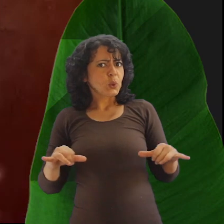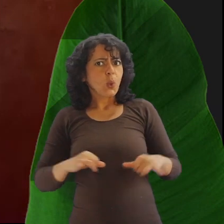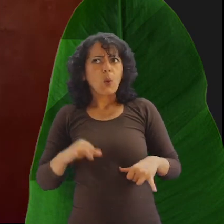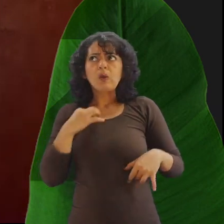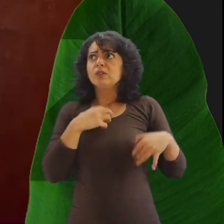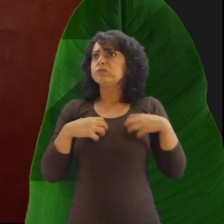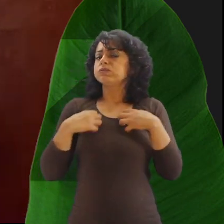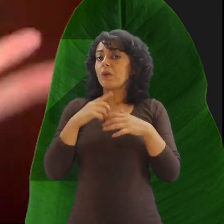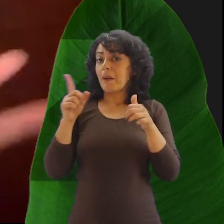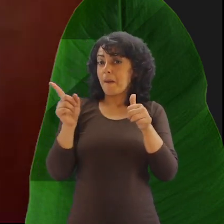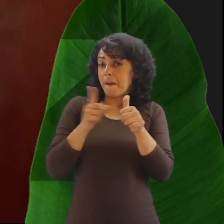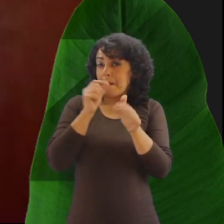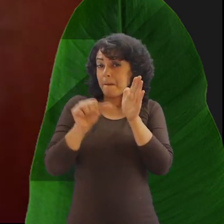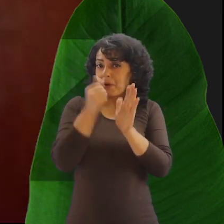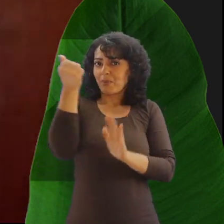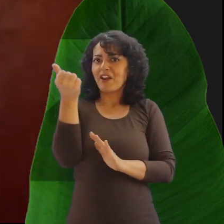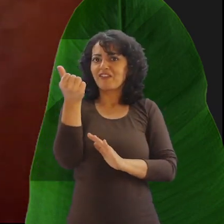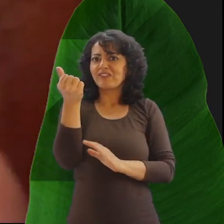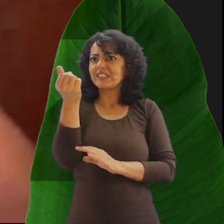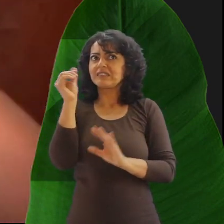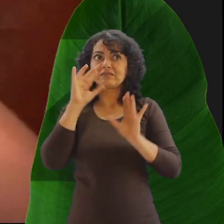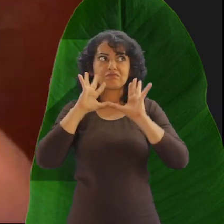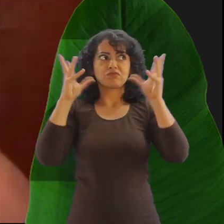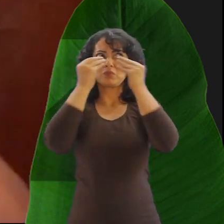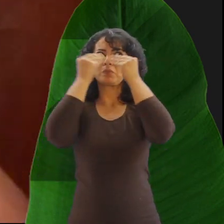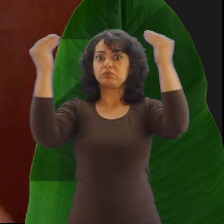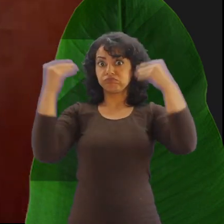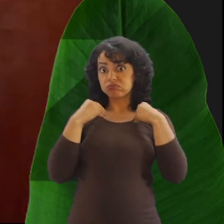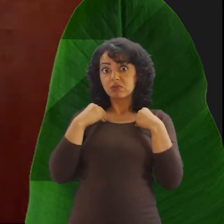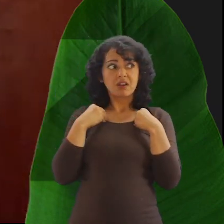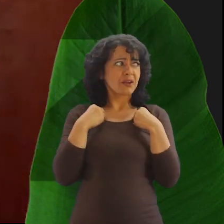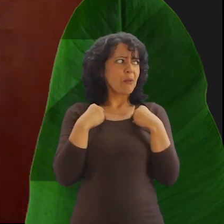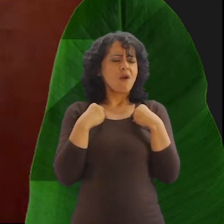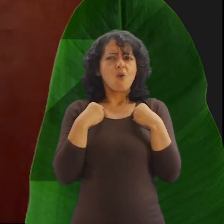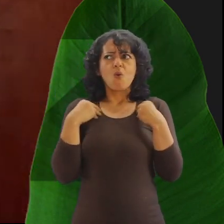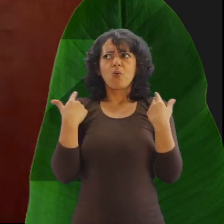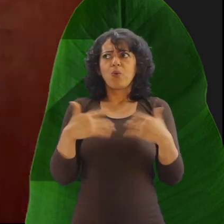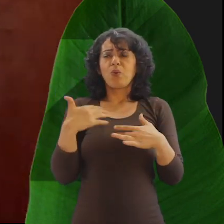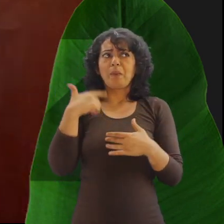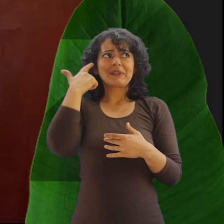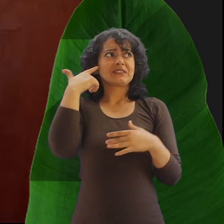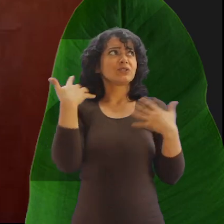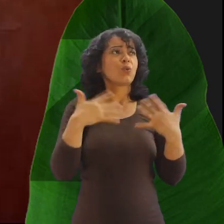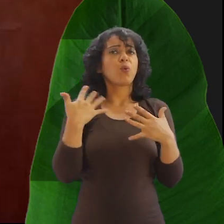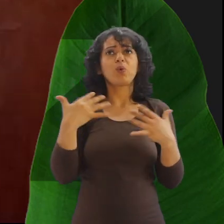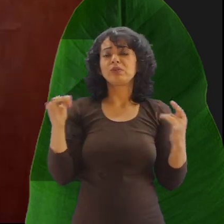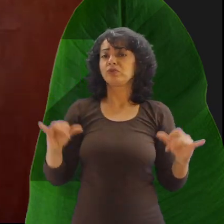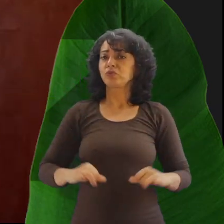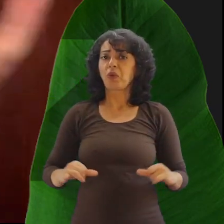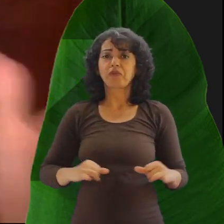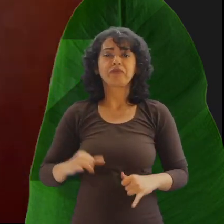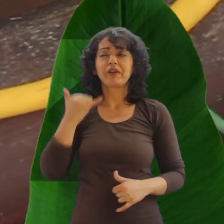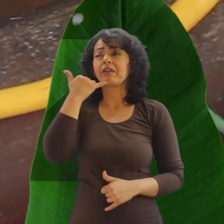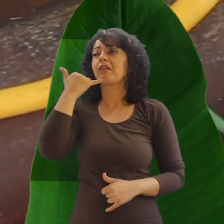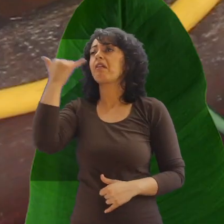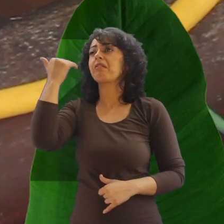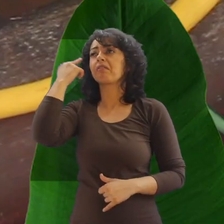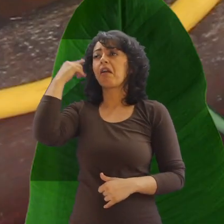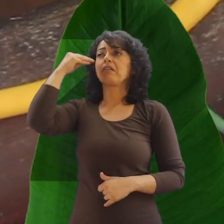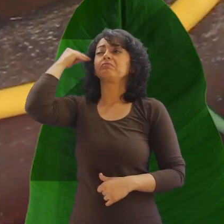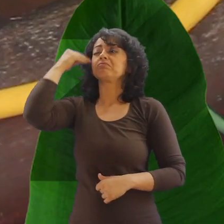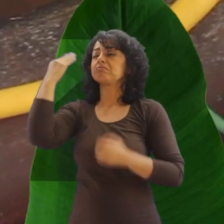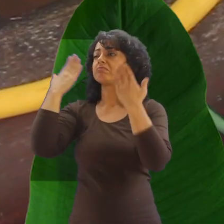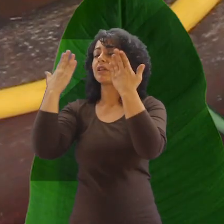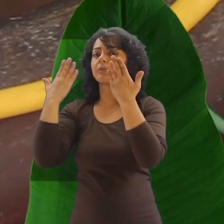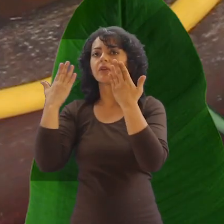fui cancelada, eu achei assim, gente, eu pensei, o mundo vai acabar, sofri, liguei para analista, sei lá o quê. E depois